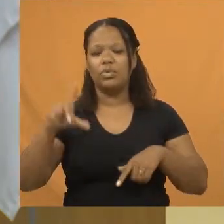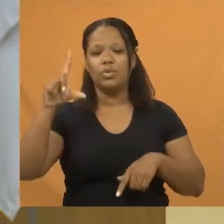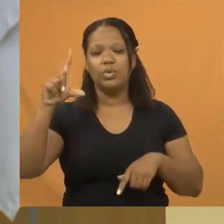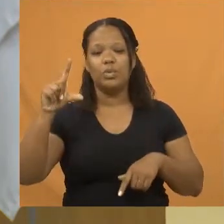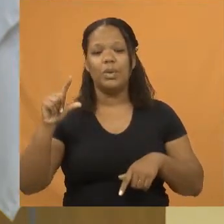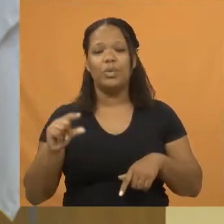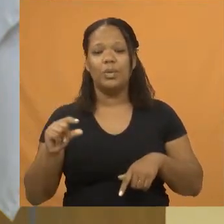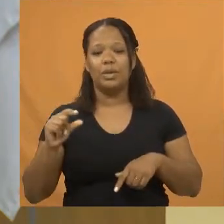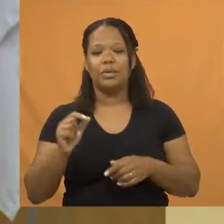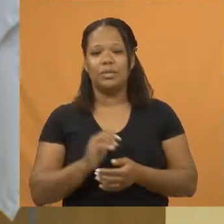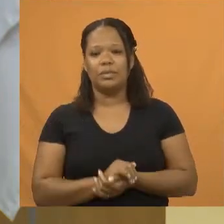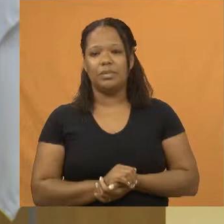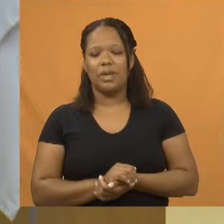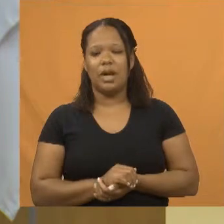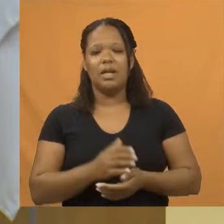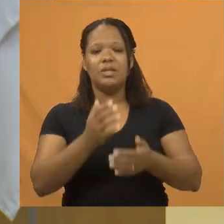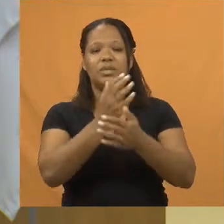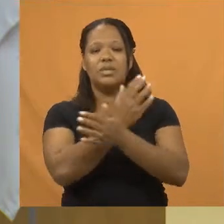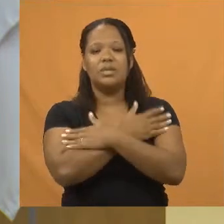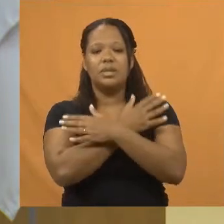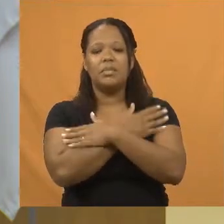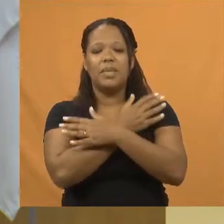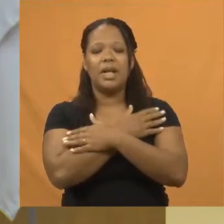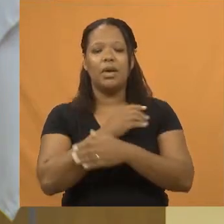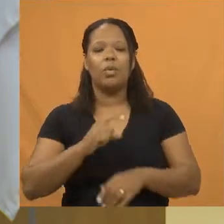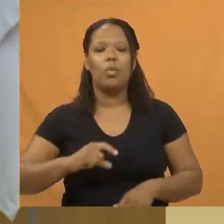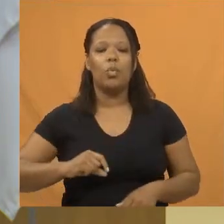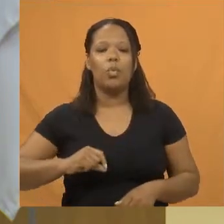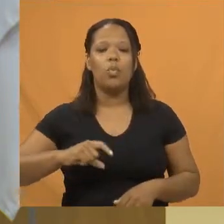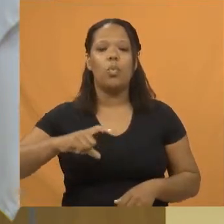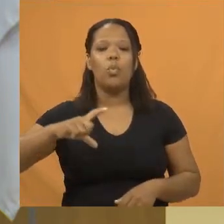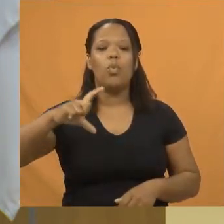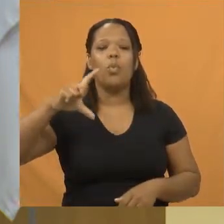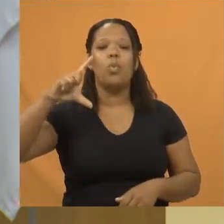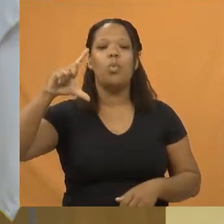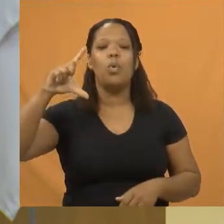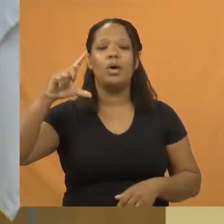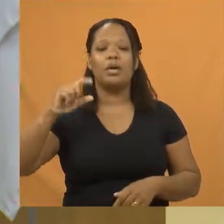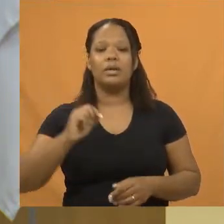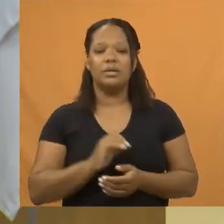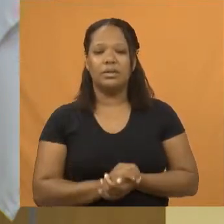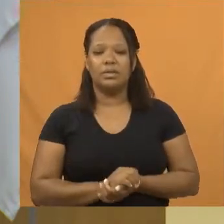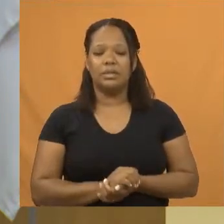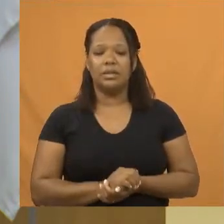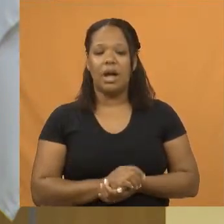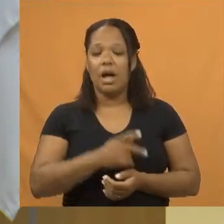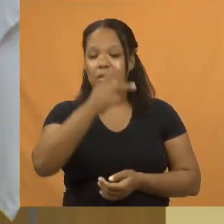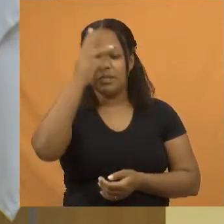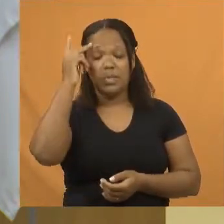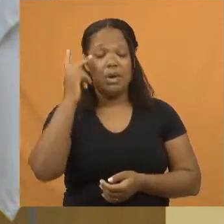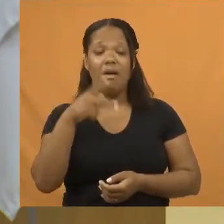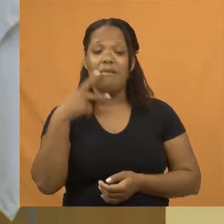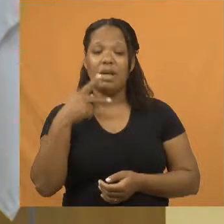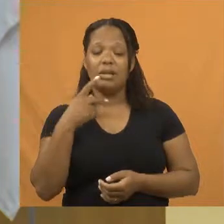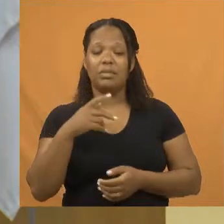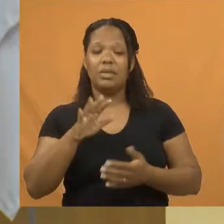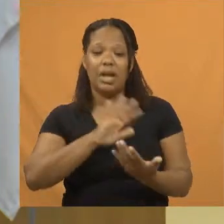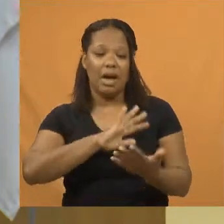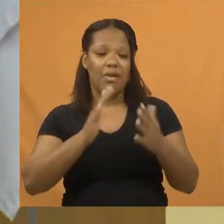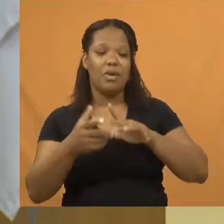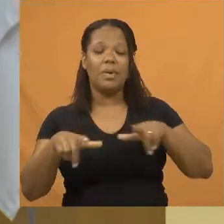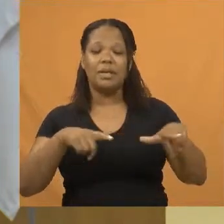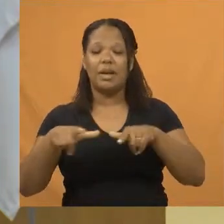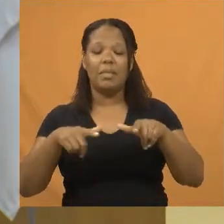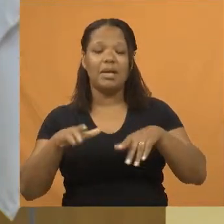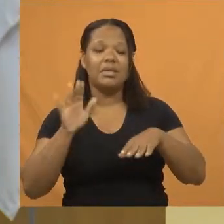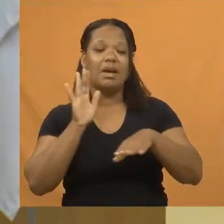diminuíram, que o desemprego aumentou no nosso país. Cadê aqueles que defendiam que a reforma trabalhista